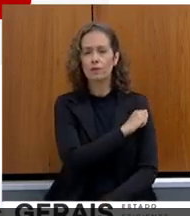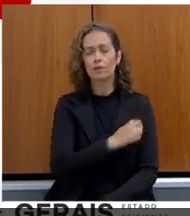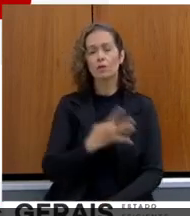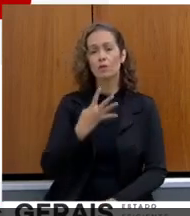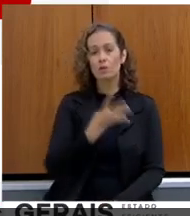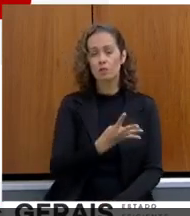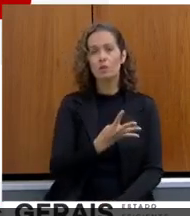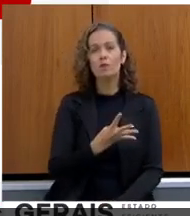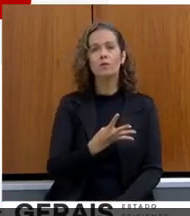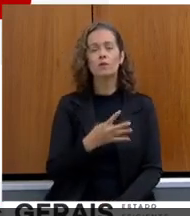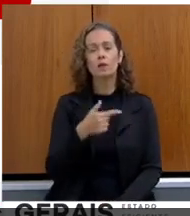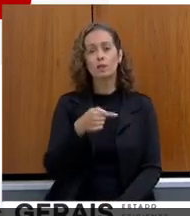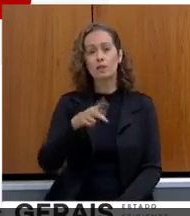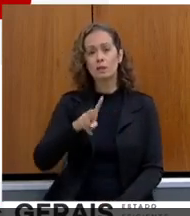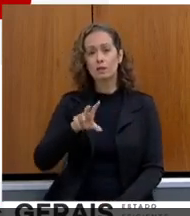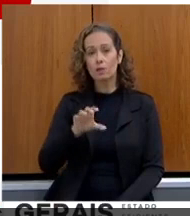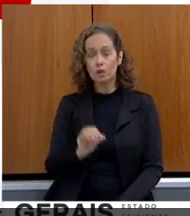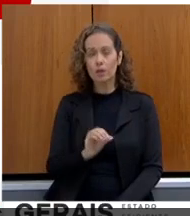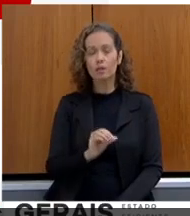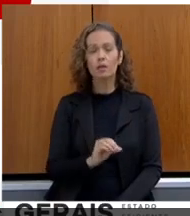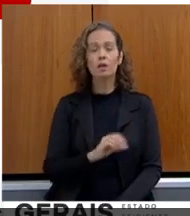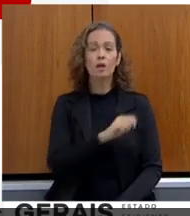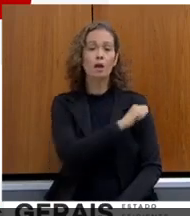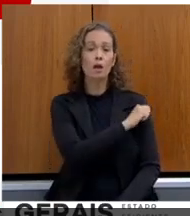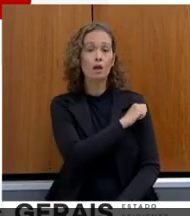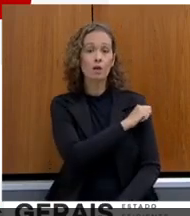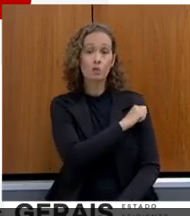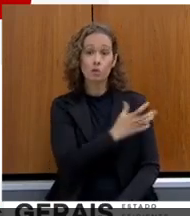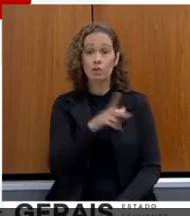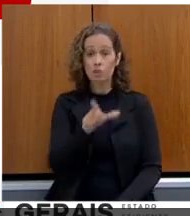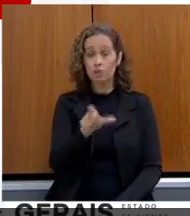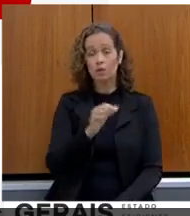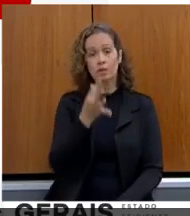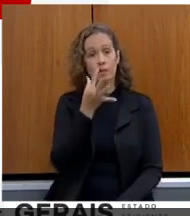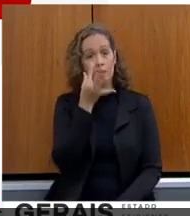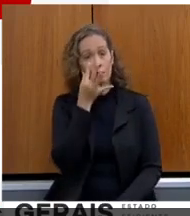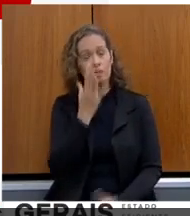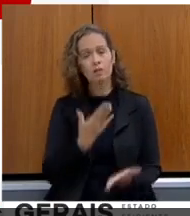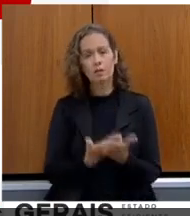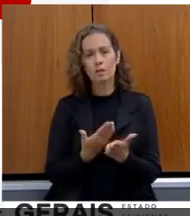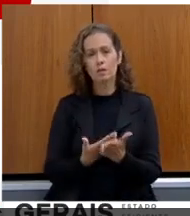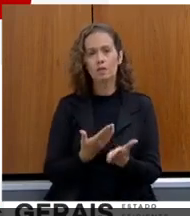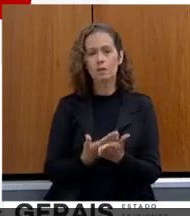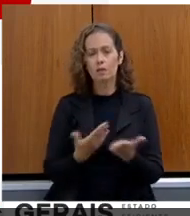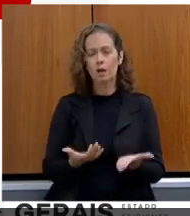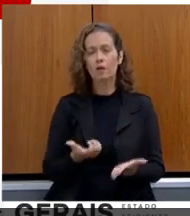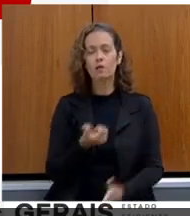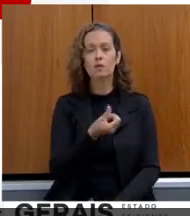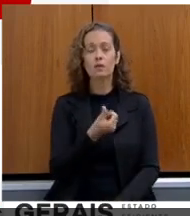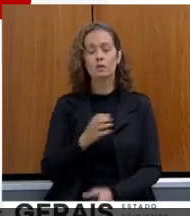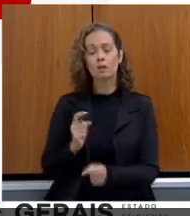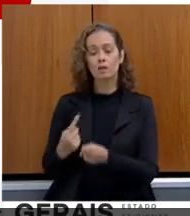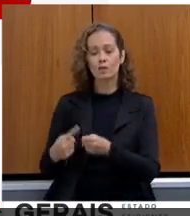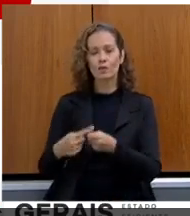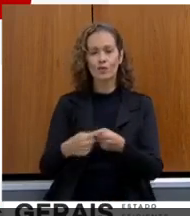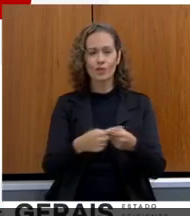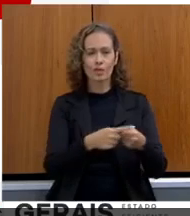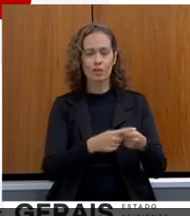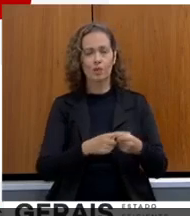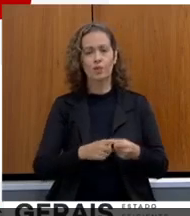estudantes que optaram pela atividade presencial em 86 escolas de 16 municípios esses municípios